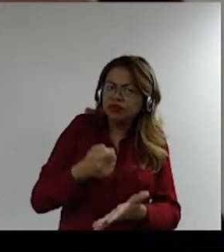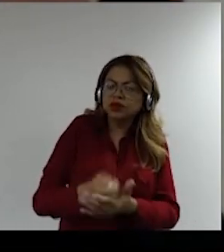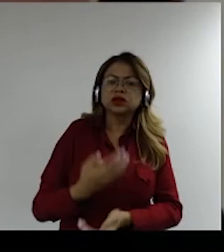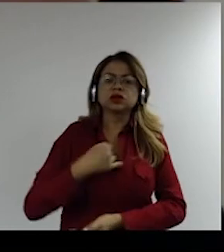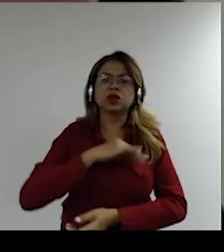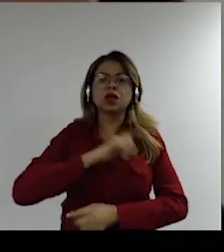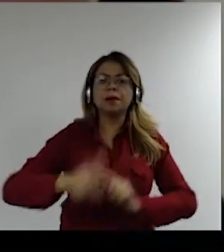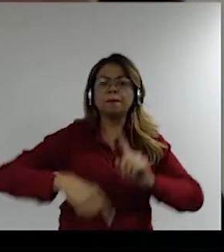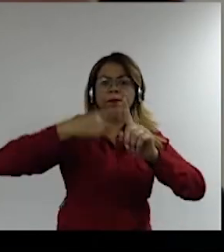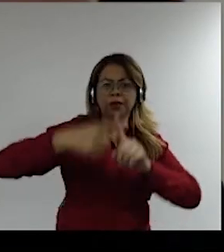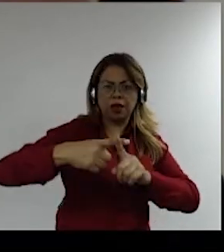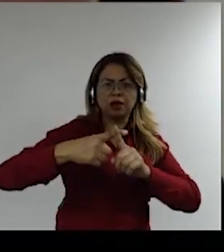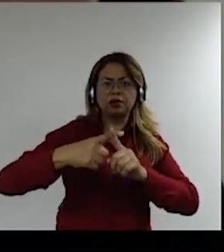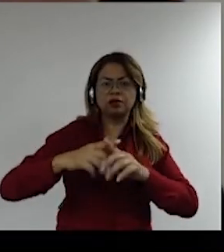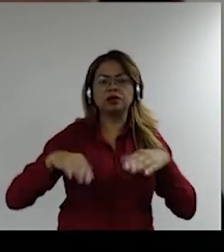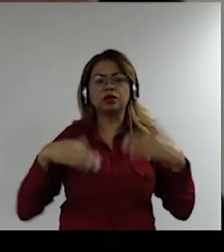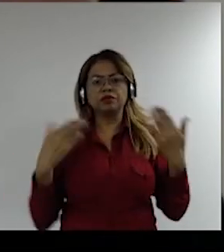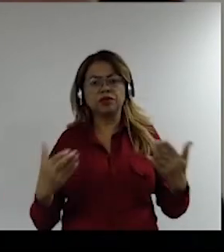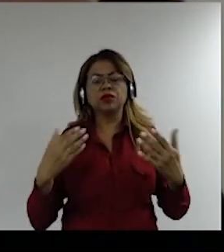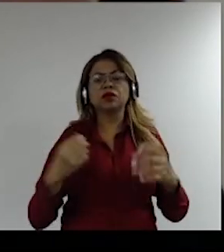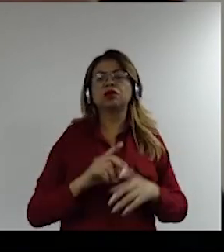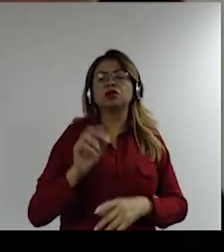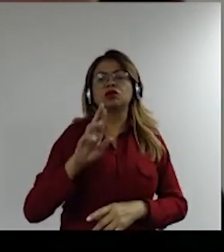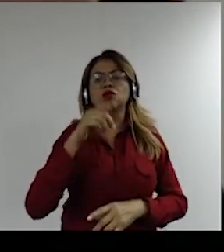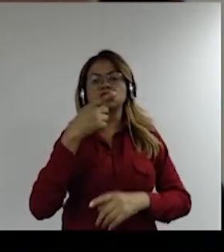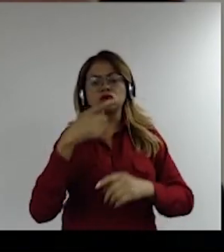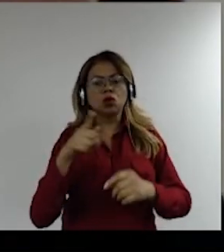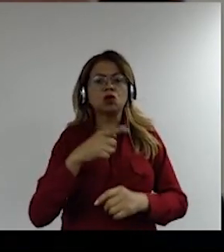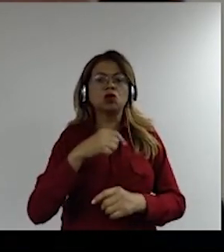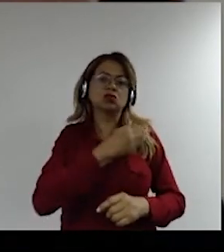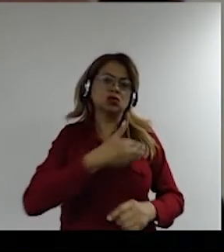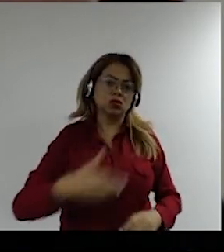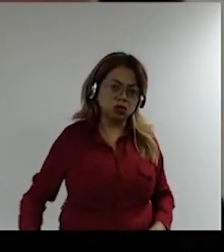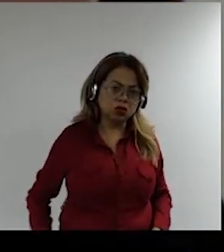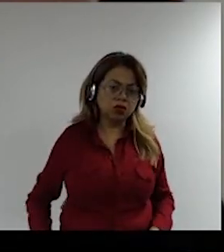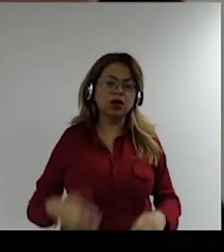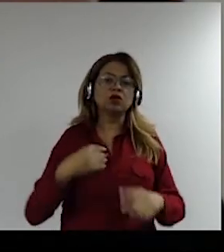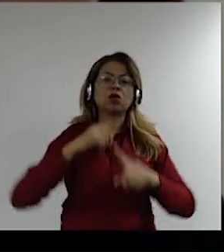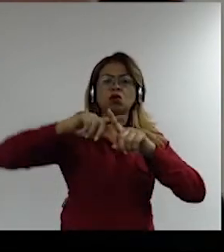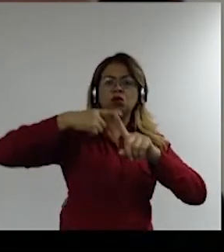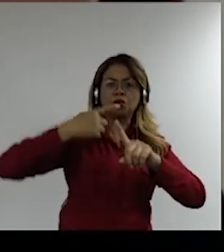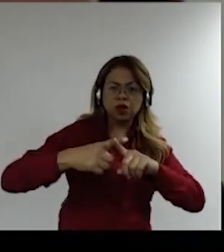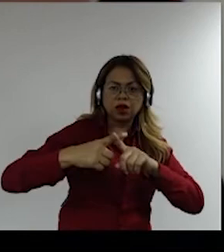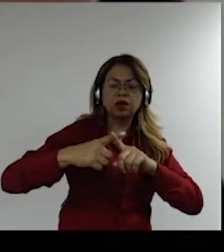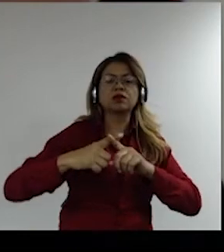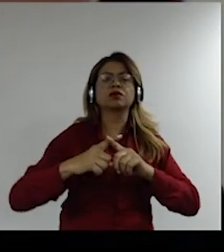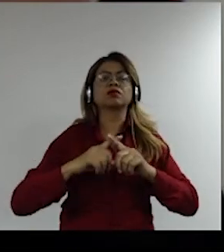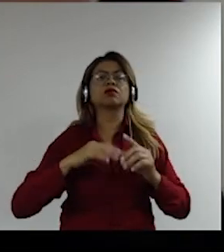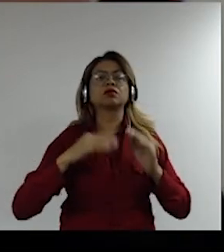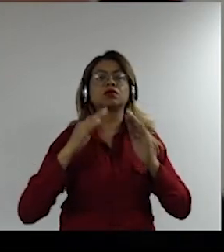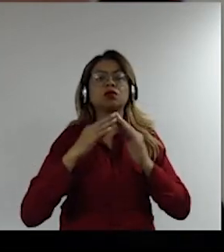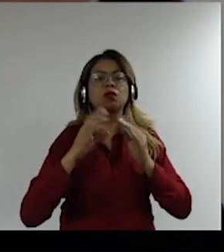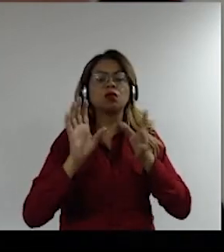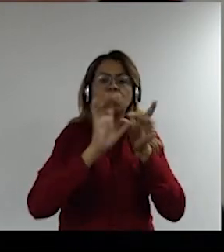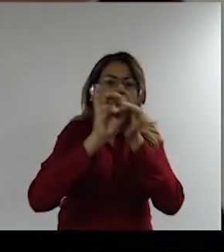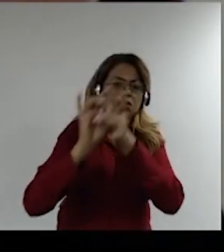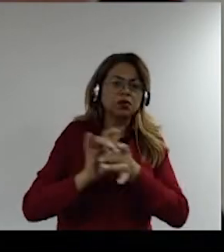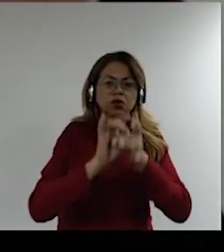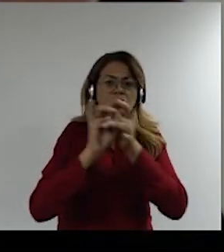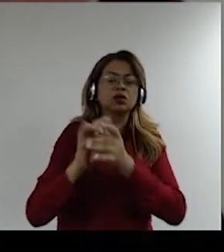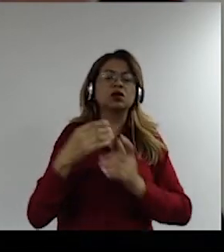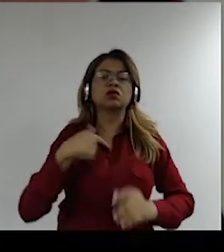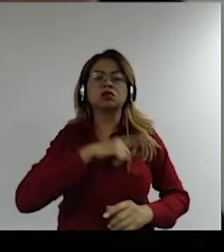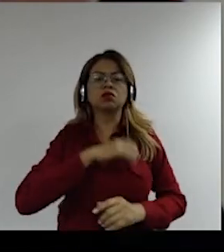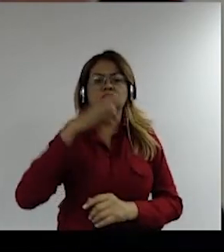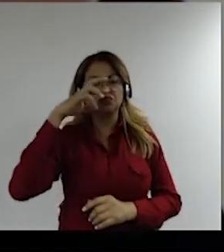nossos órgãos governamentais exerçam com mais plenitude, com mais harmonia, talvez, uma